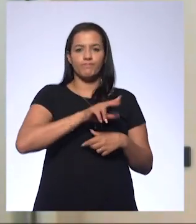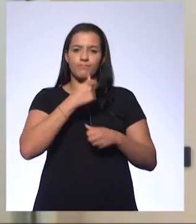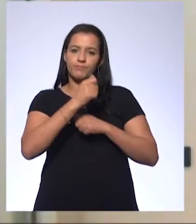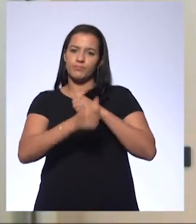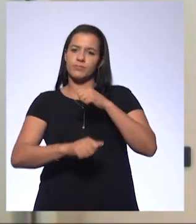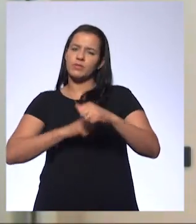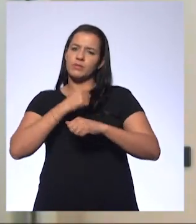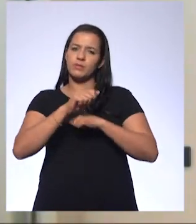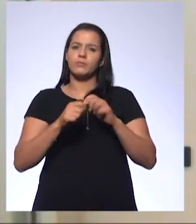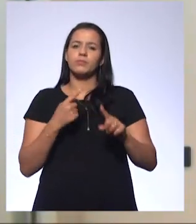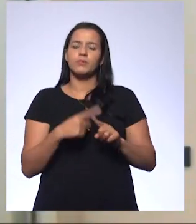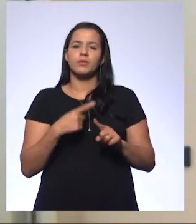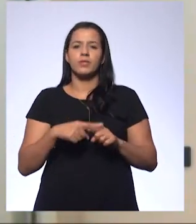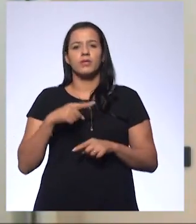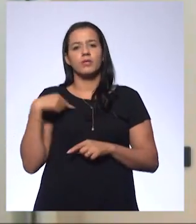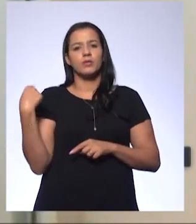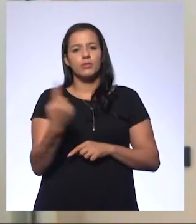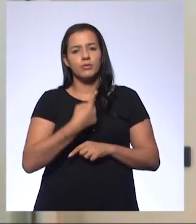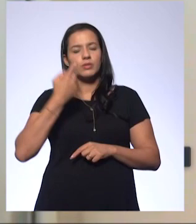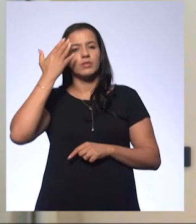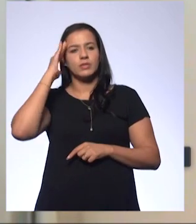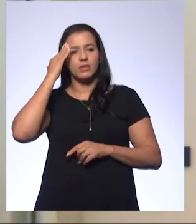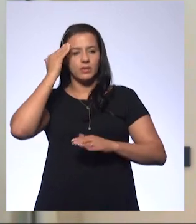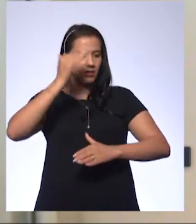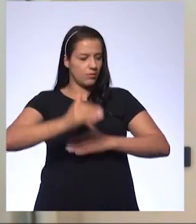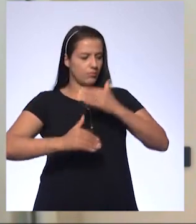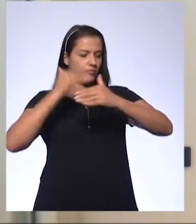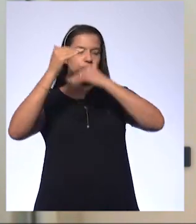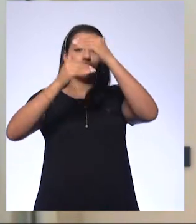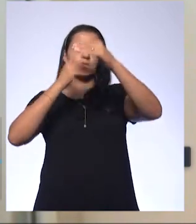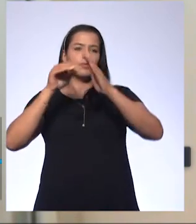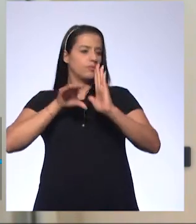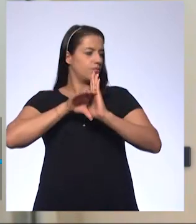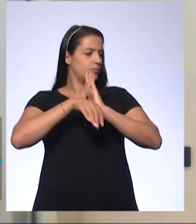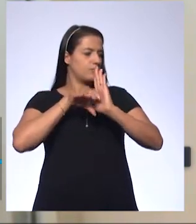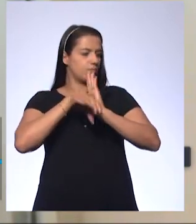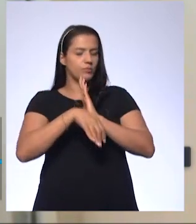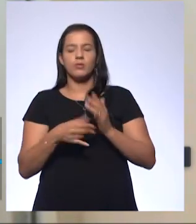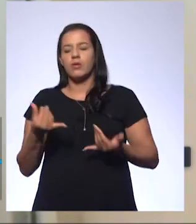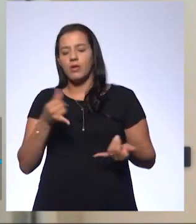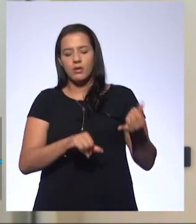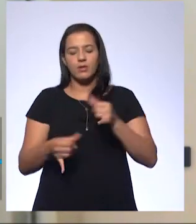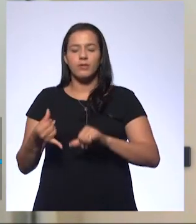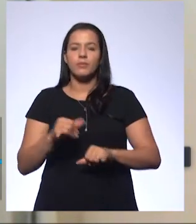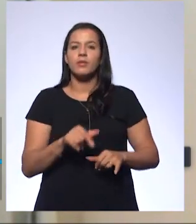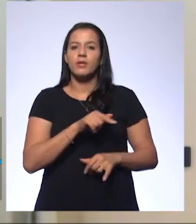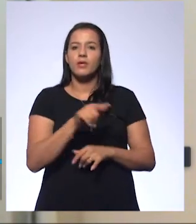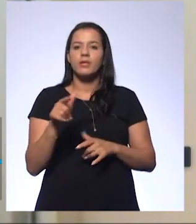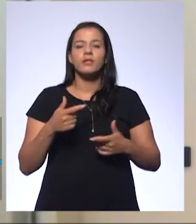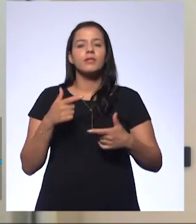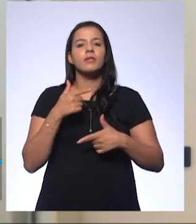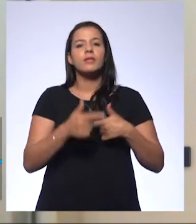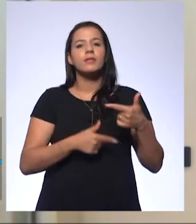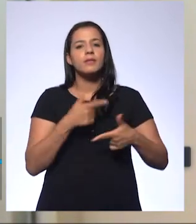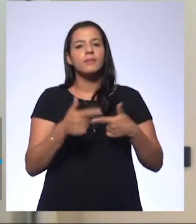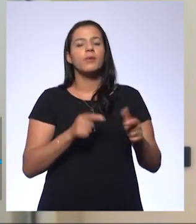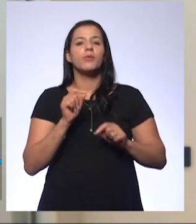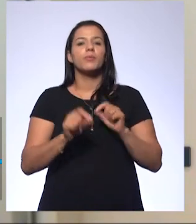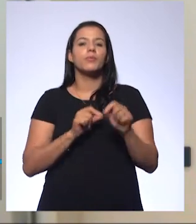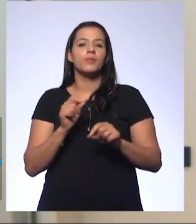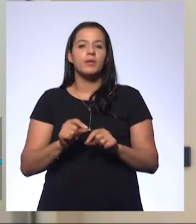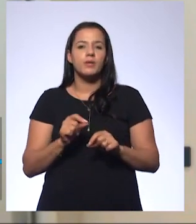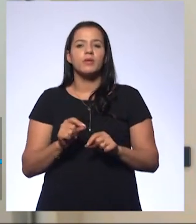Então, retomando aqui, nós falamos sobre 4 modelos atômicos. Lembrando, né, qual é a